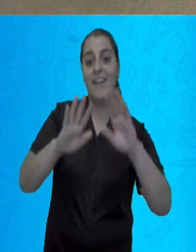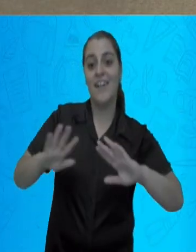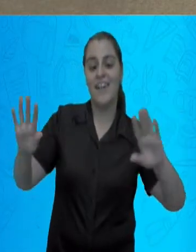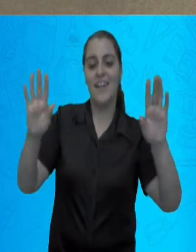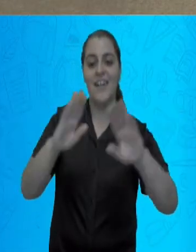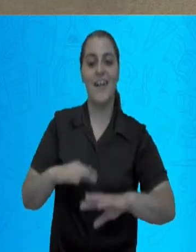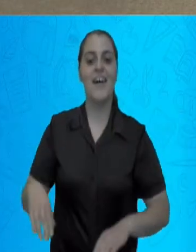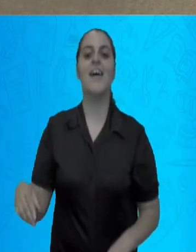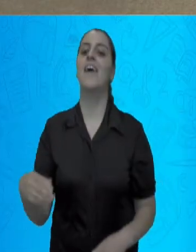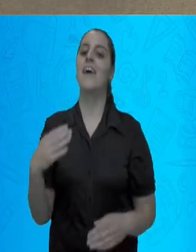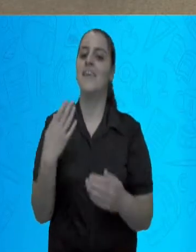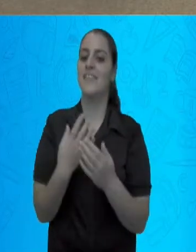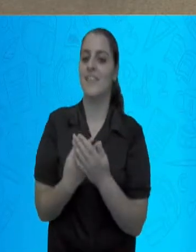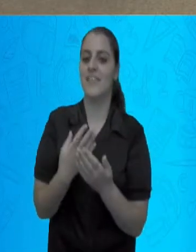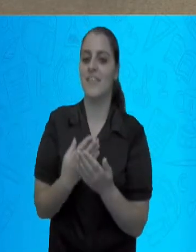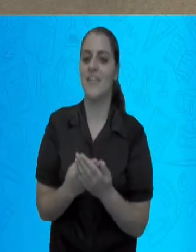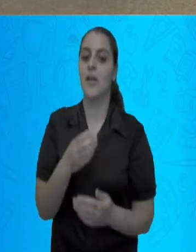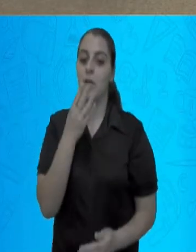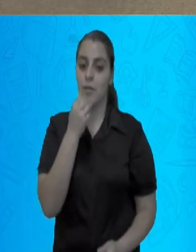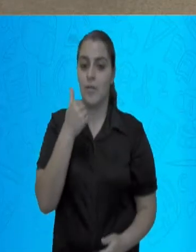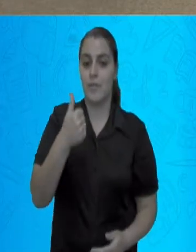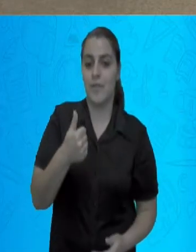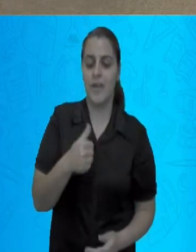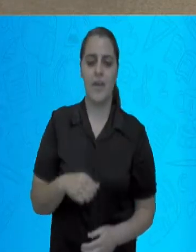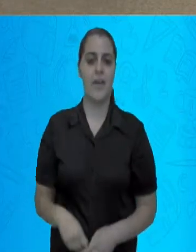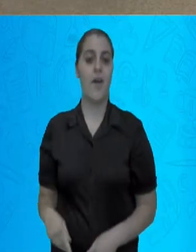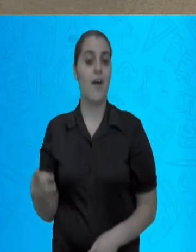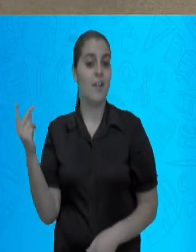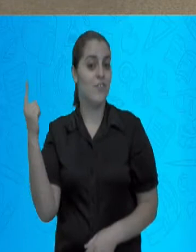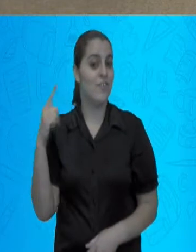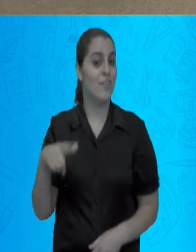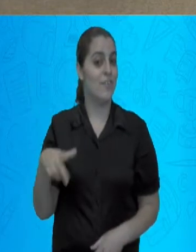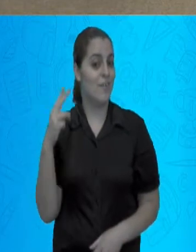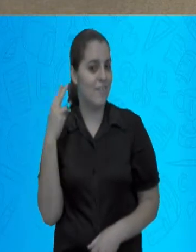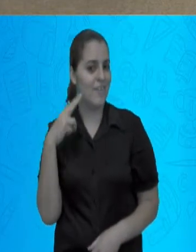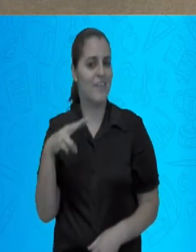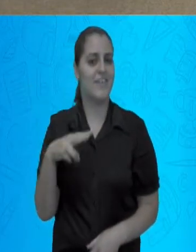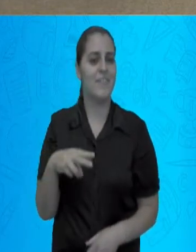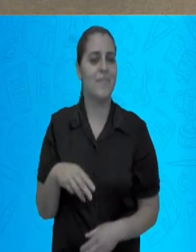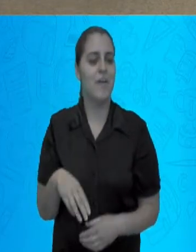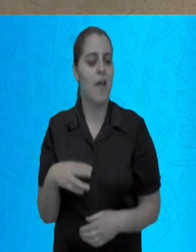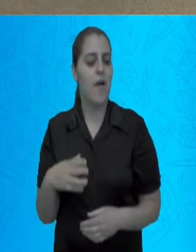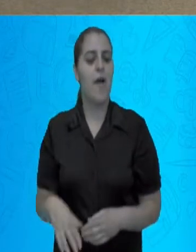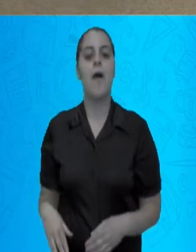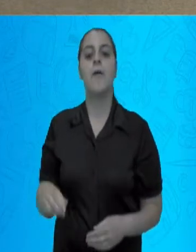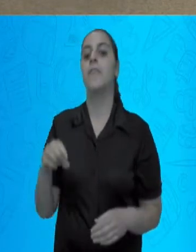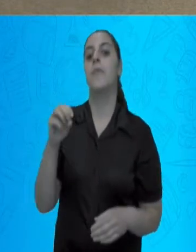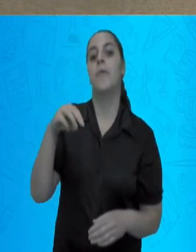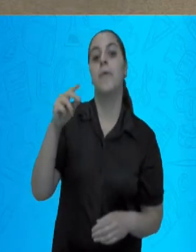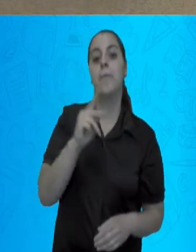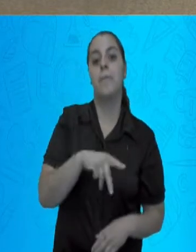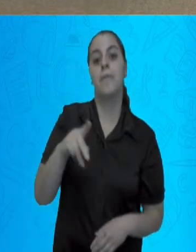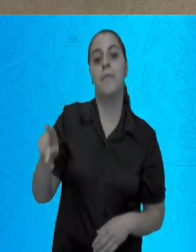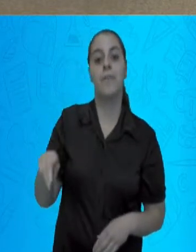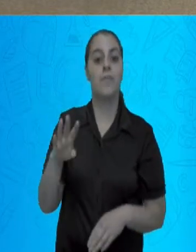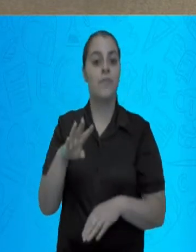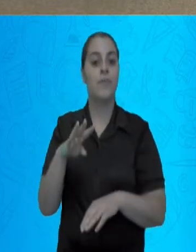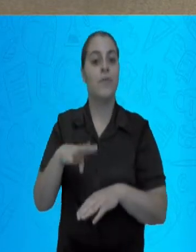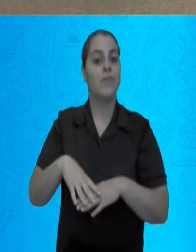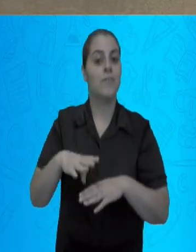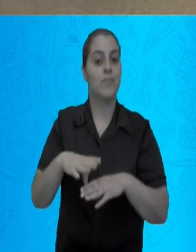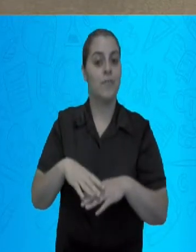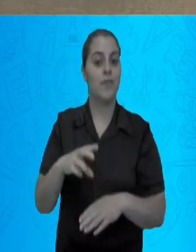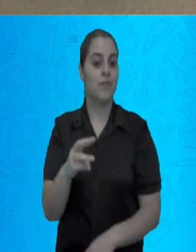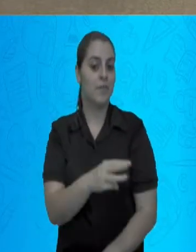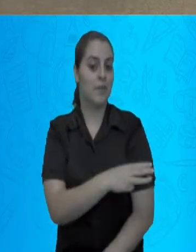Olá, estudantes! Tudo bem com vocês? Olha eu aqui de novo. Eu sou a professora Andresa Amorim de Matemática para